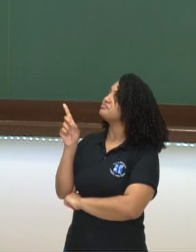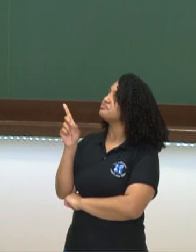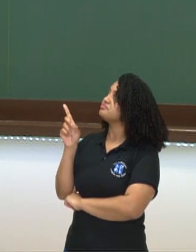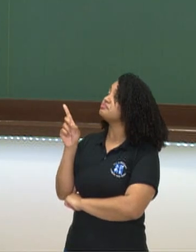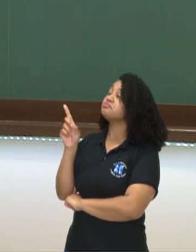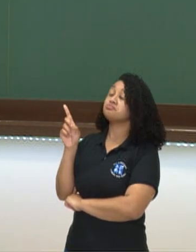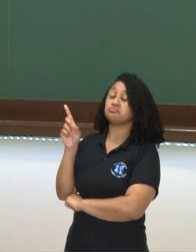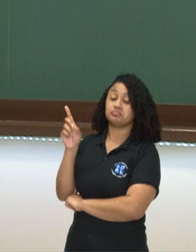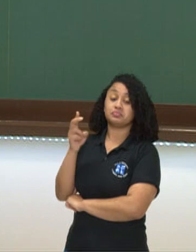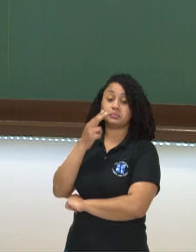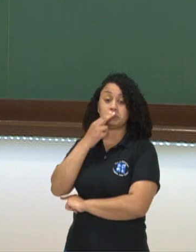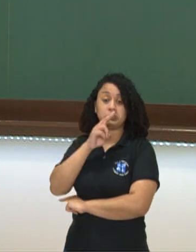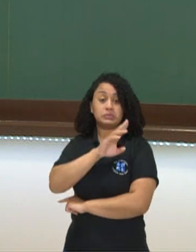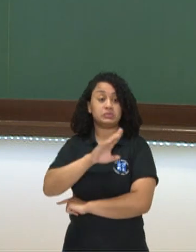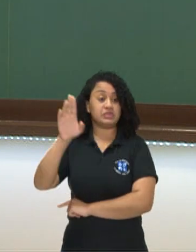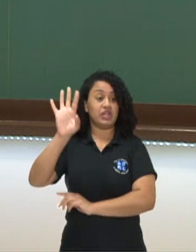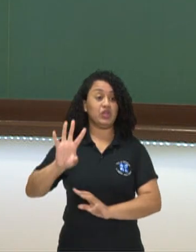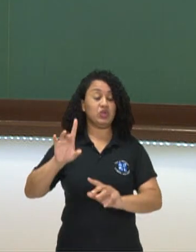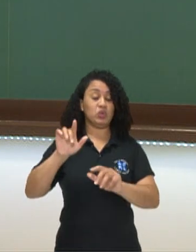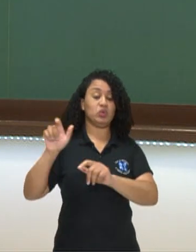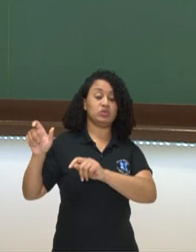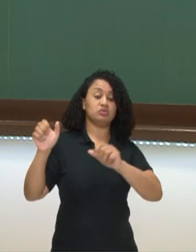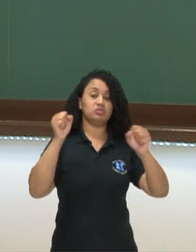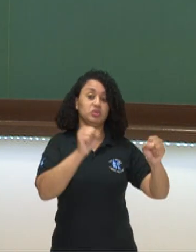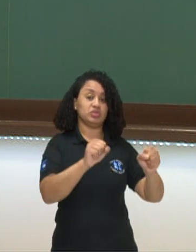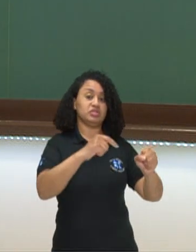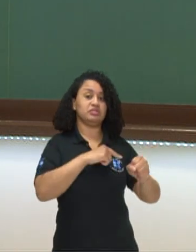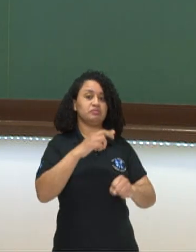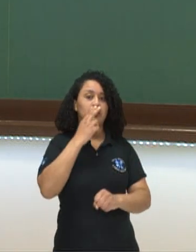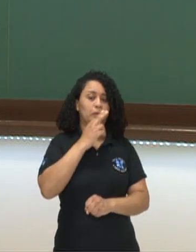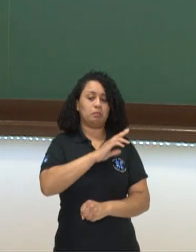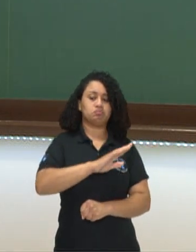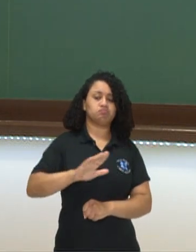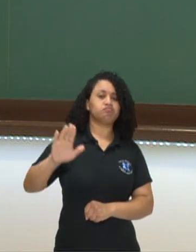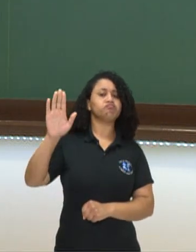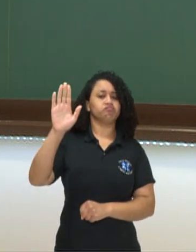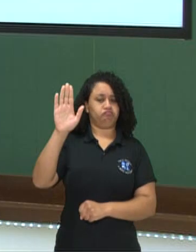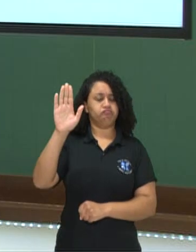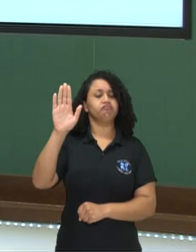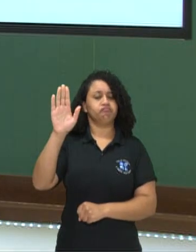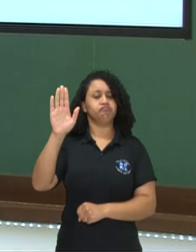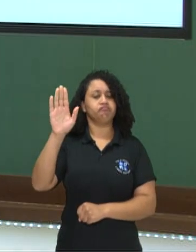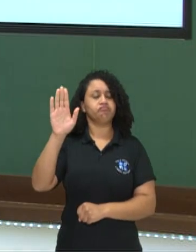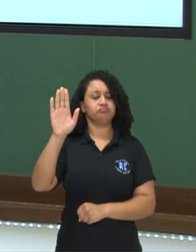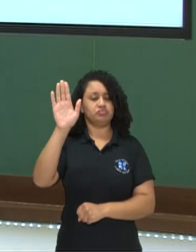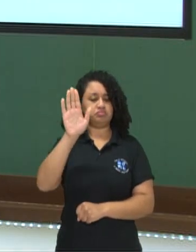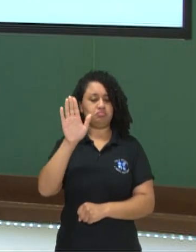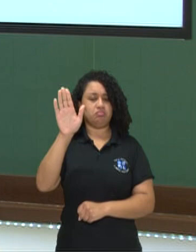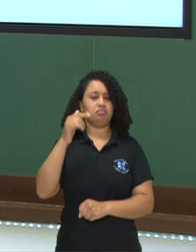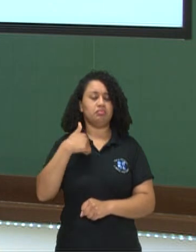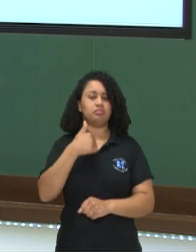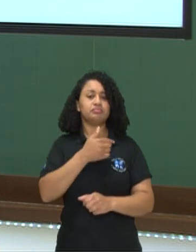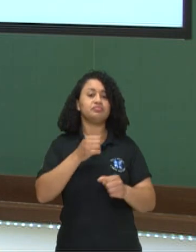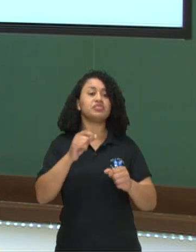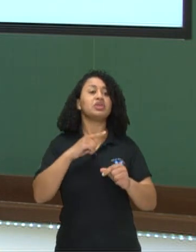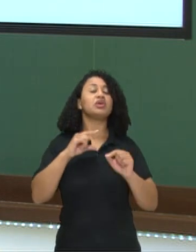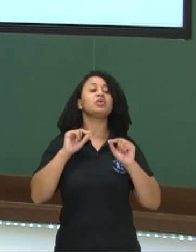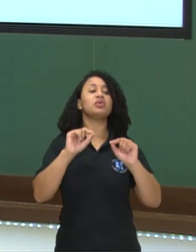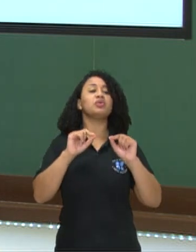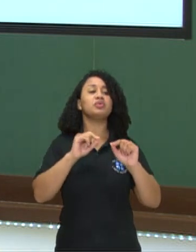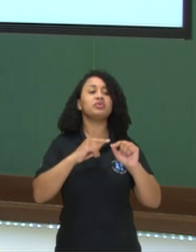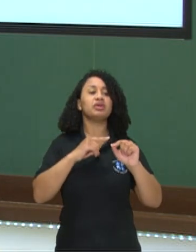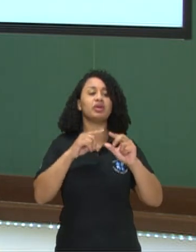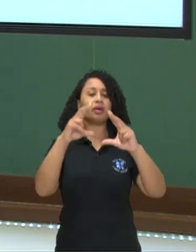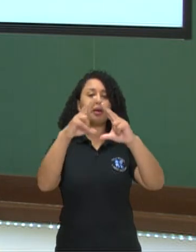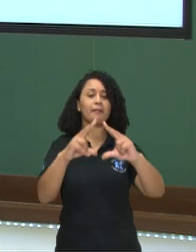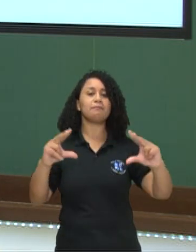alto comando nazista, todos aí, em uma foto na frente da Torre Eiffel em Paris, no